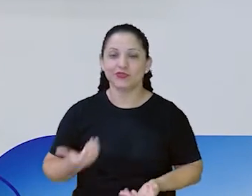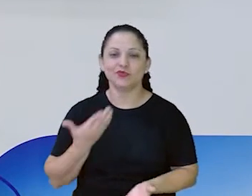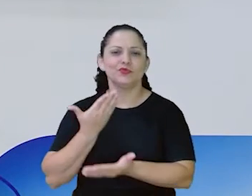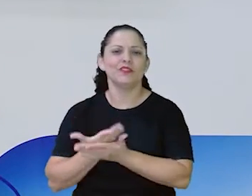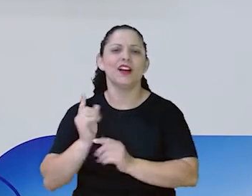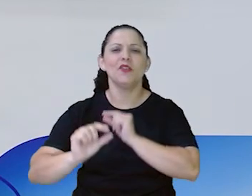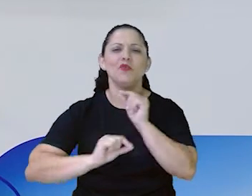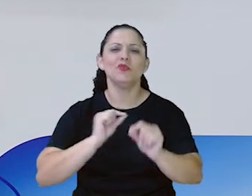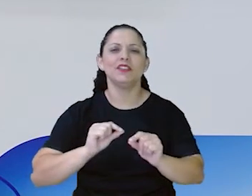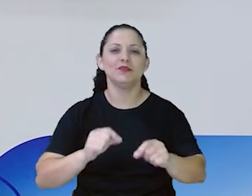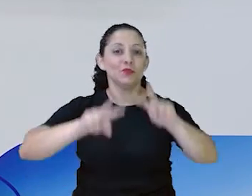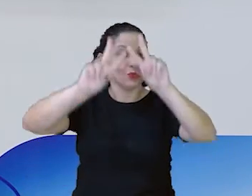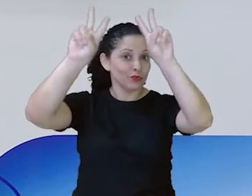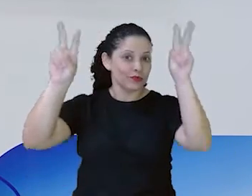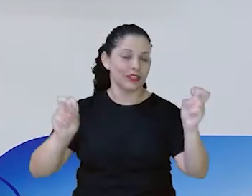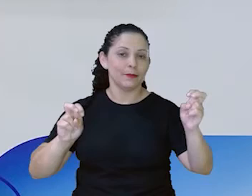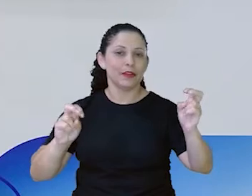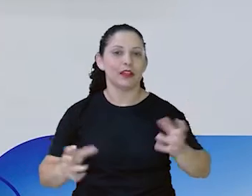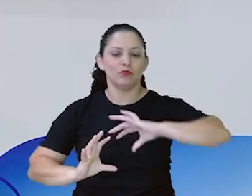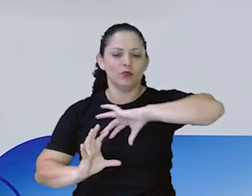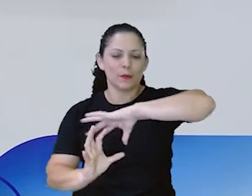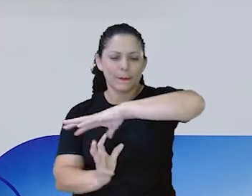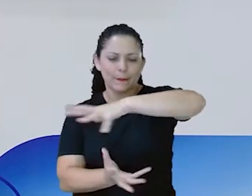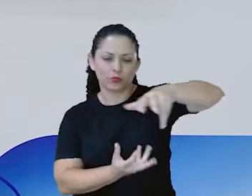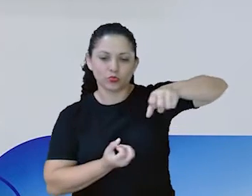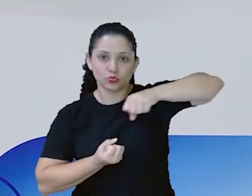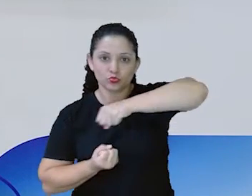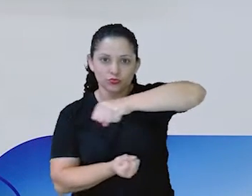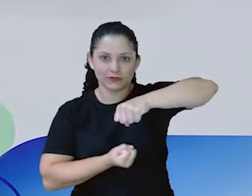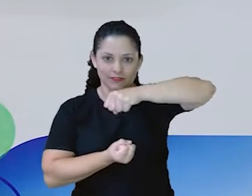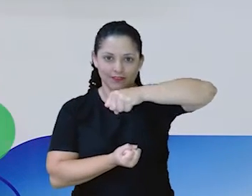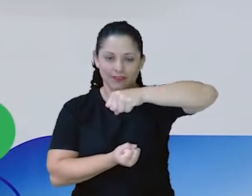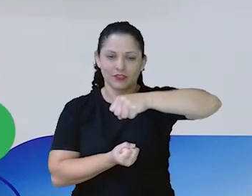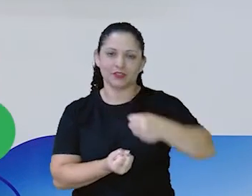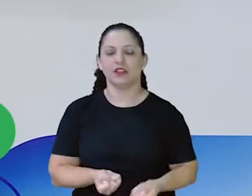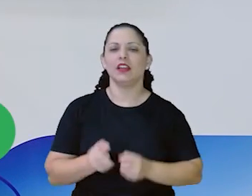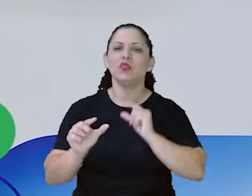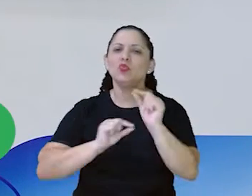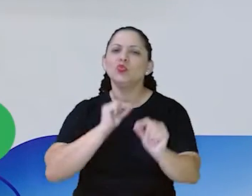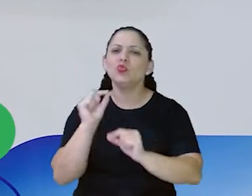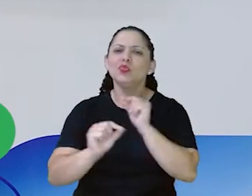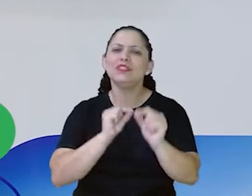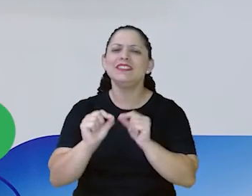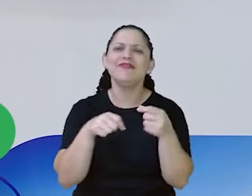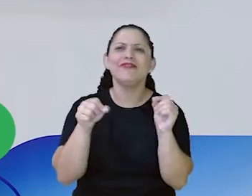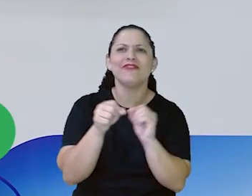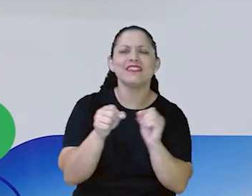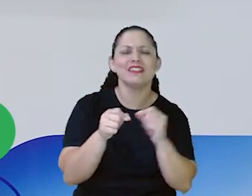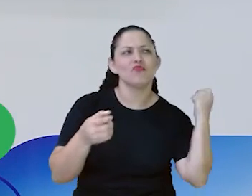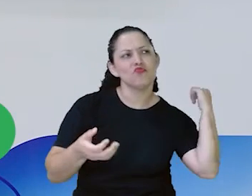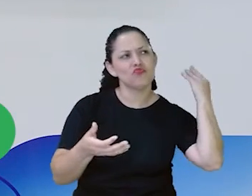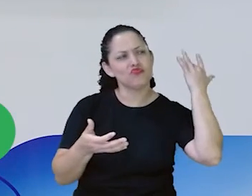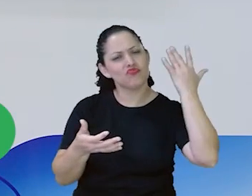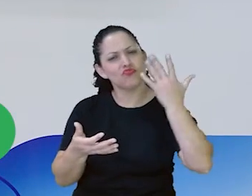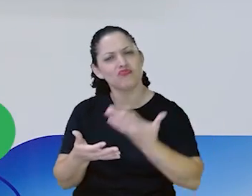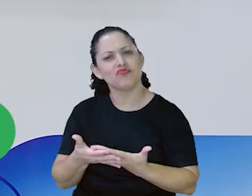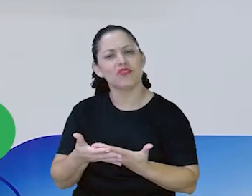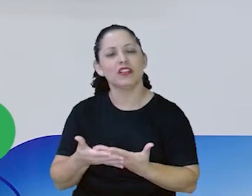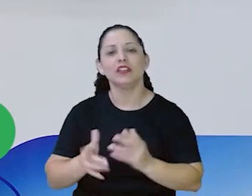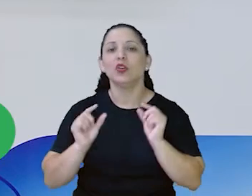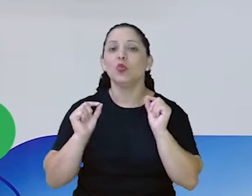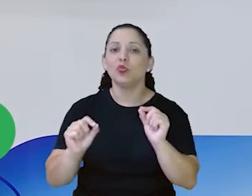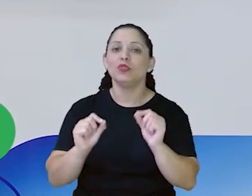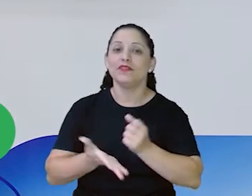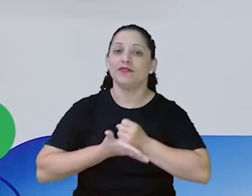sobre sustentabilidade. O que é que a gente pode fazer no nosso dia a dia, o que é que o ser humano vem fazendo, que